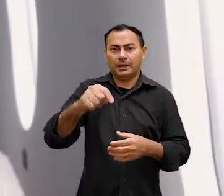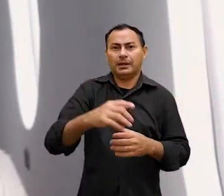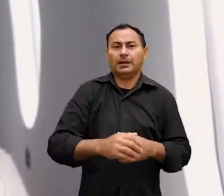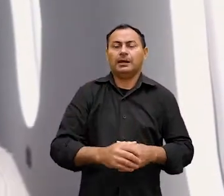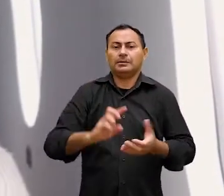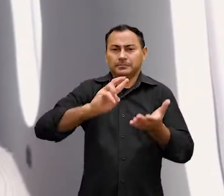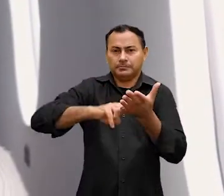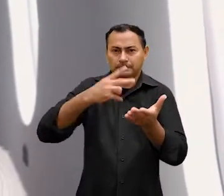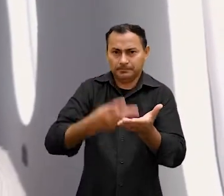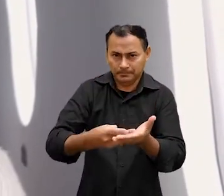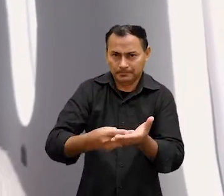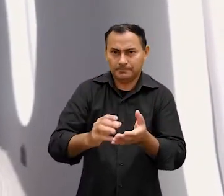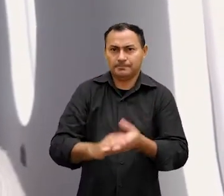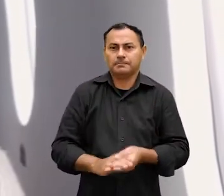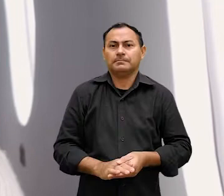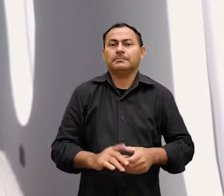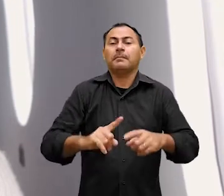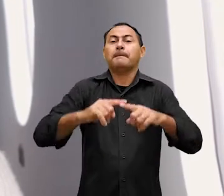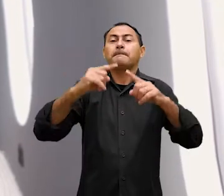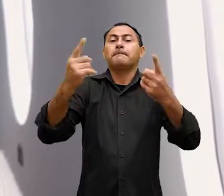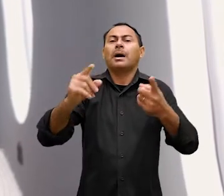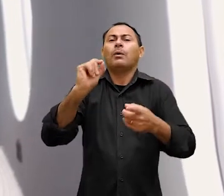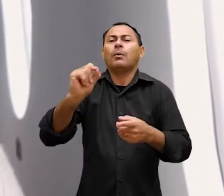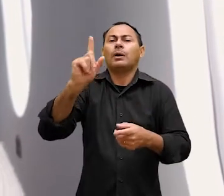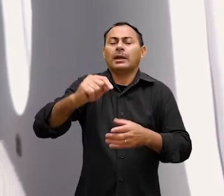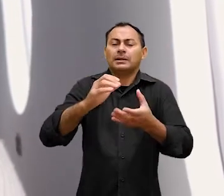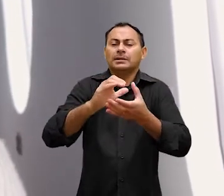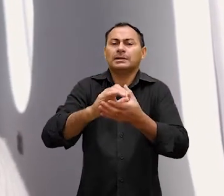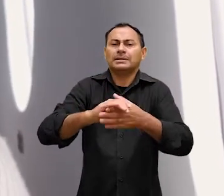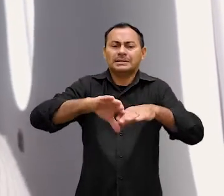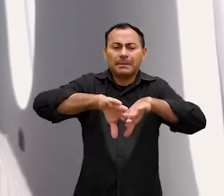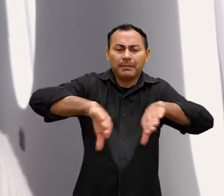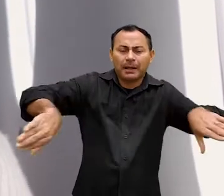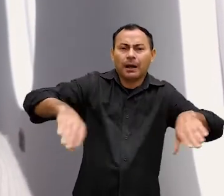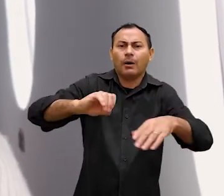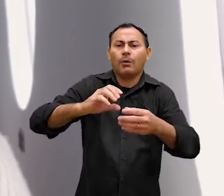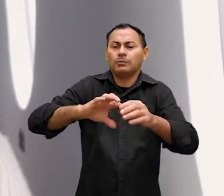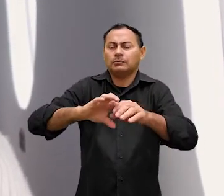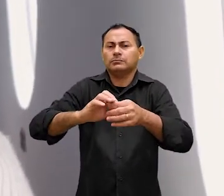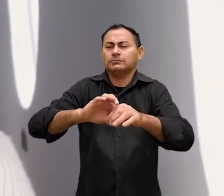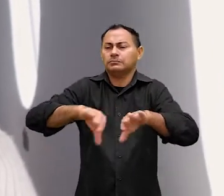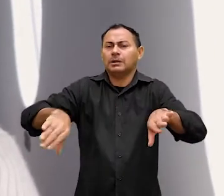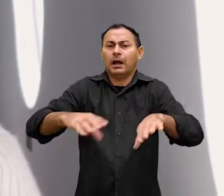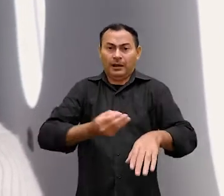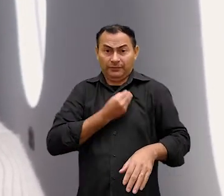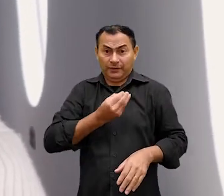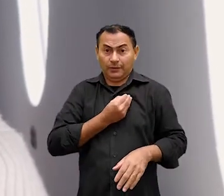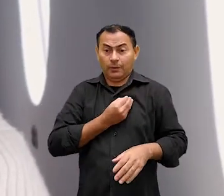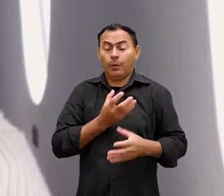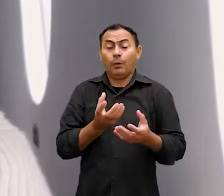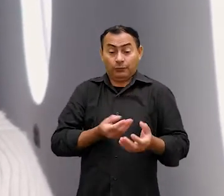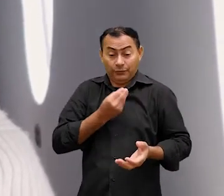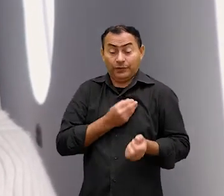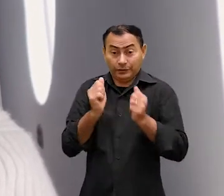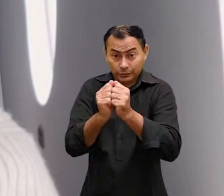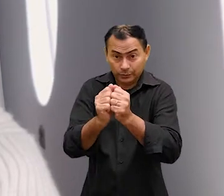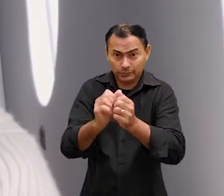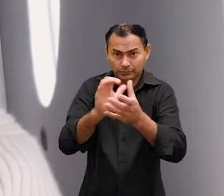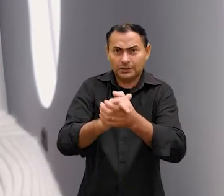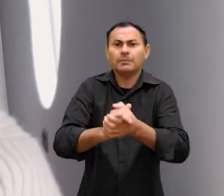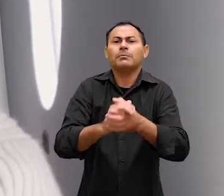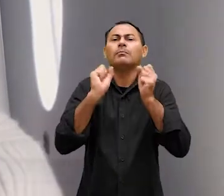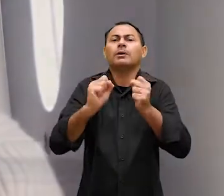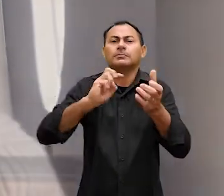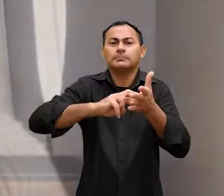uma interpretação. Mas o que separar-se ou dispor-se a viver com pode